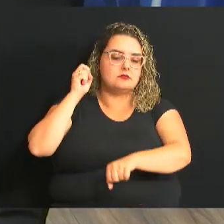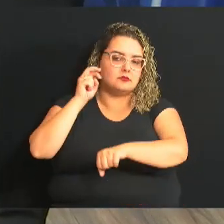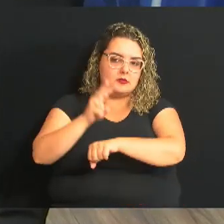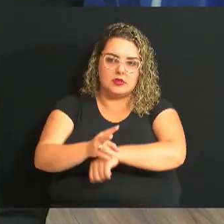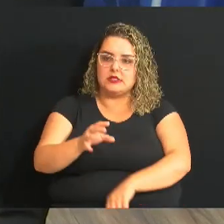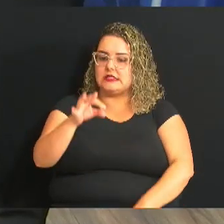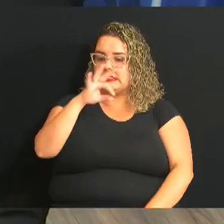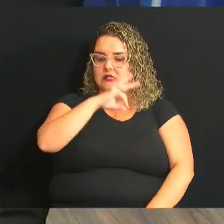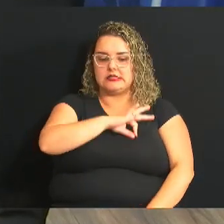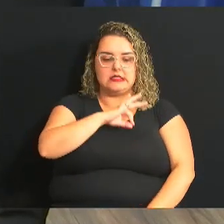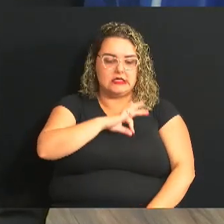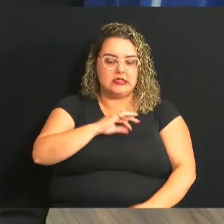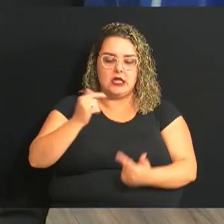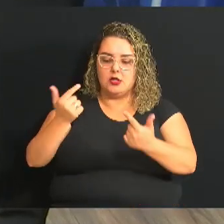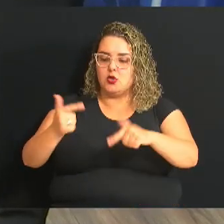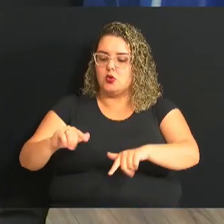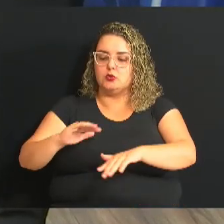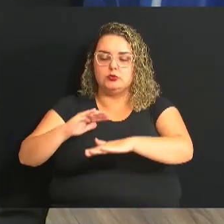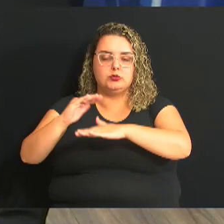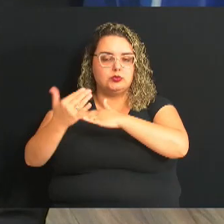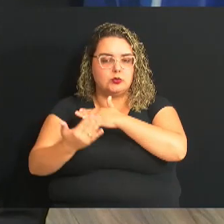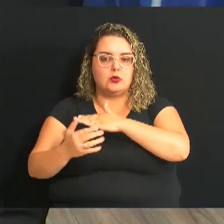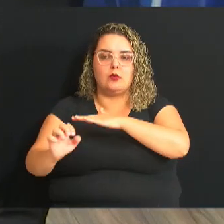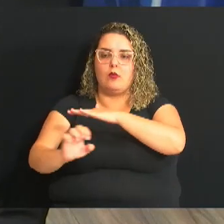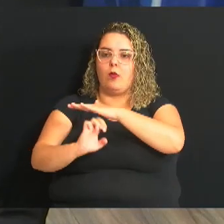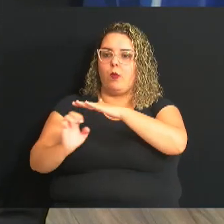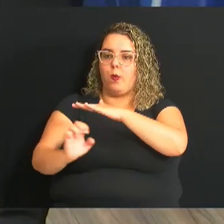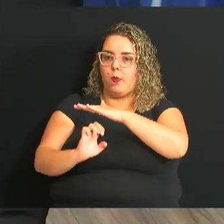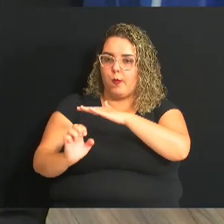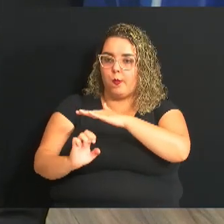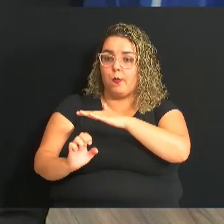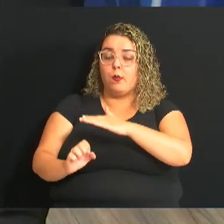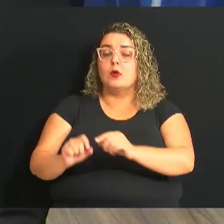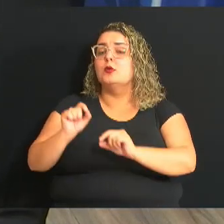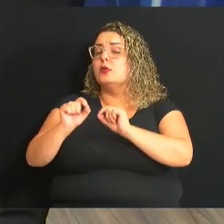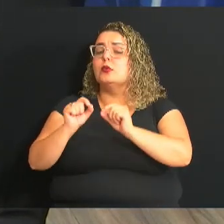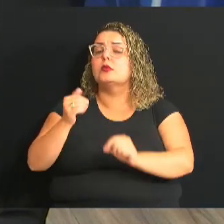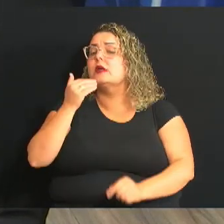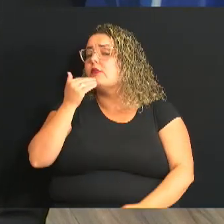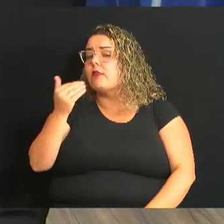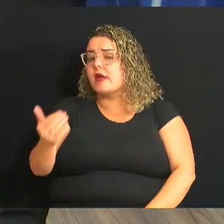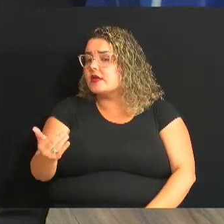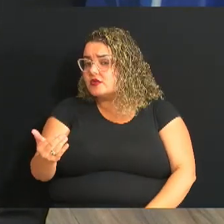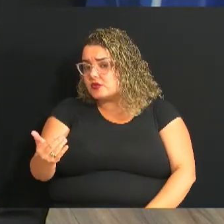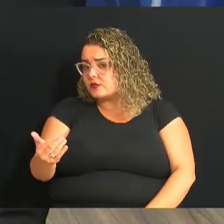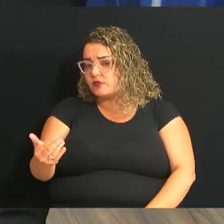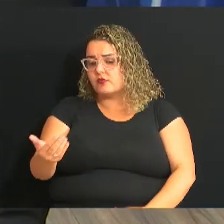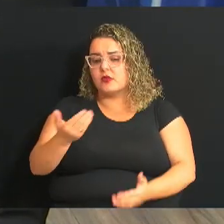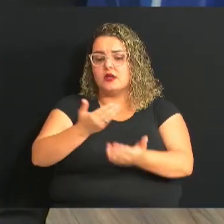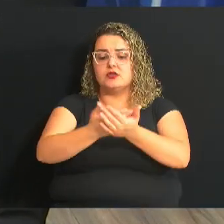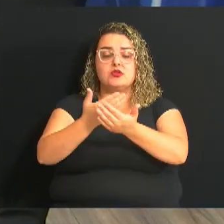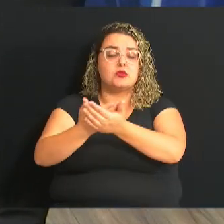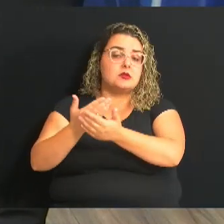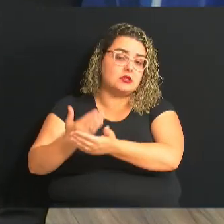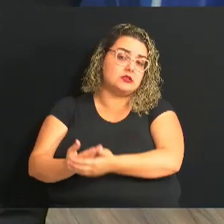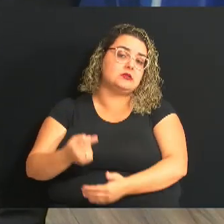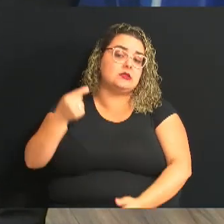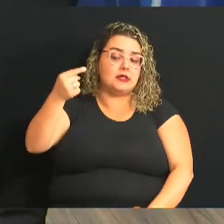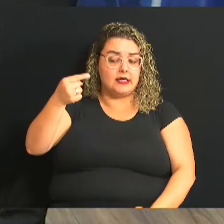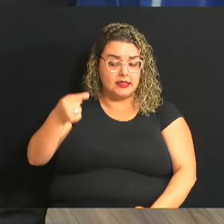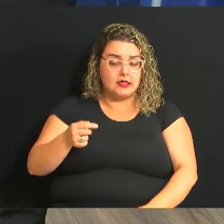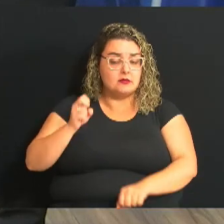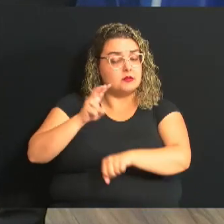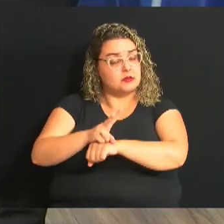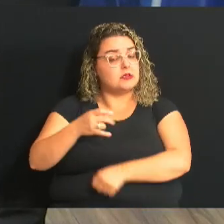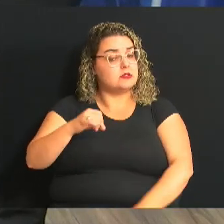Salário, o bairro onde fica a empresa, nível de escolaridade de cada uma dessas vagas. Então, se você se interessou por alguma